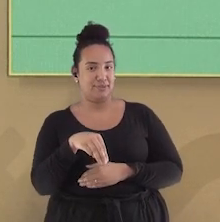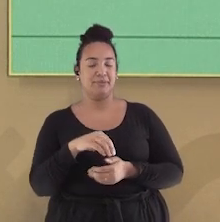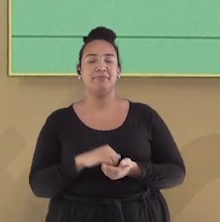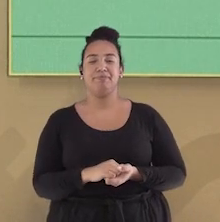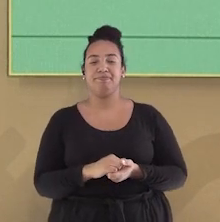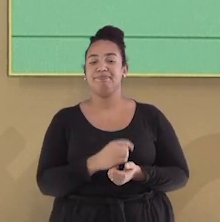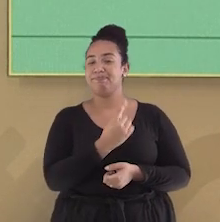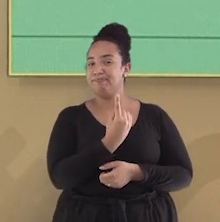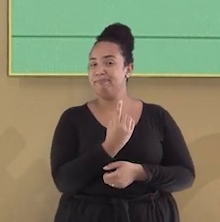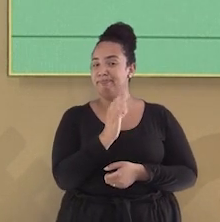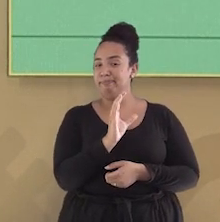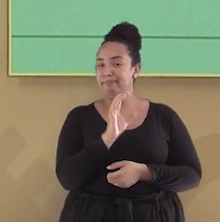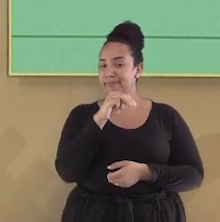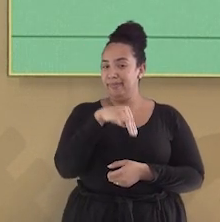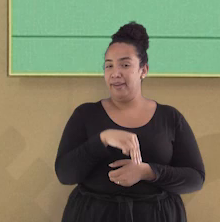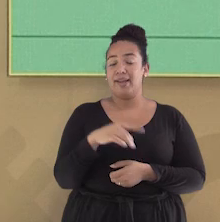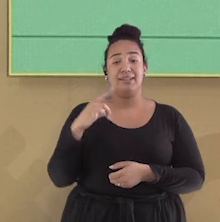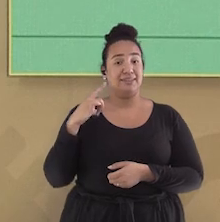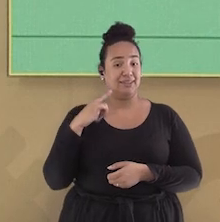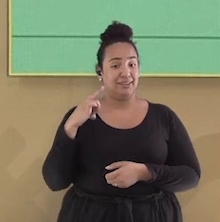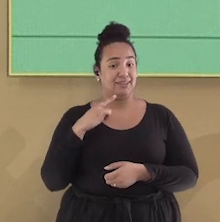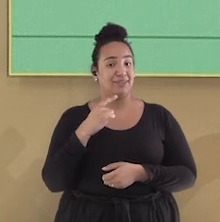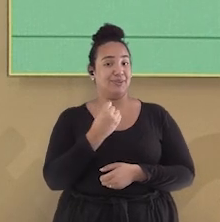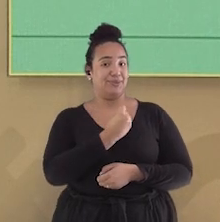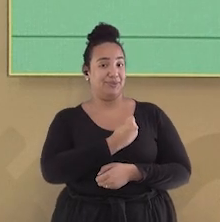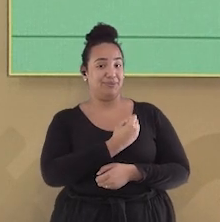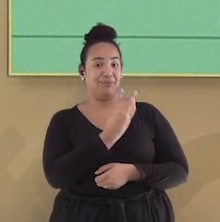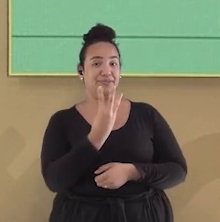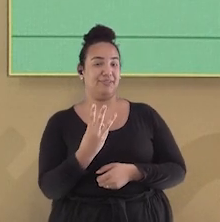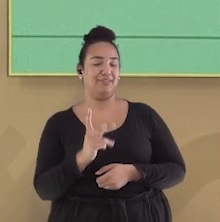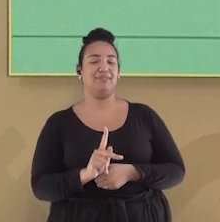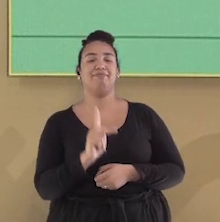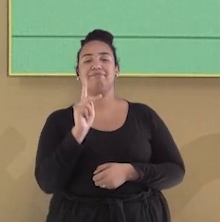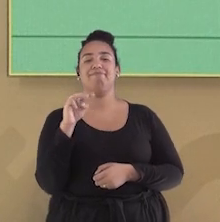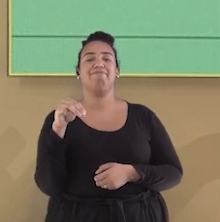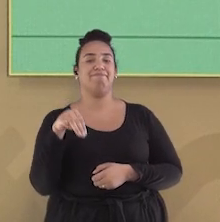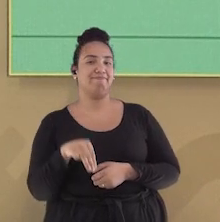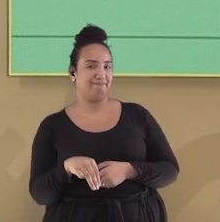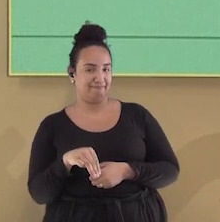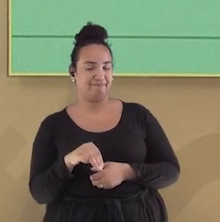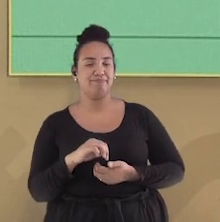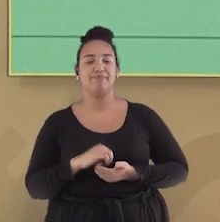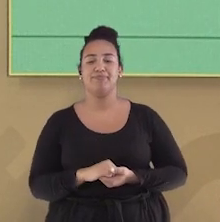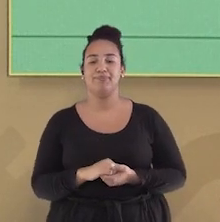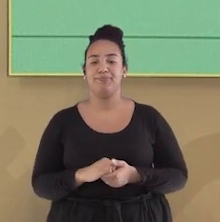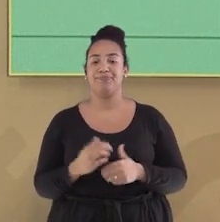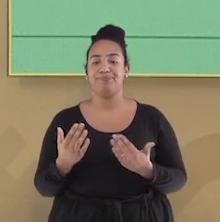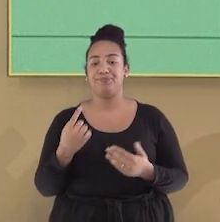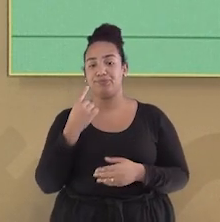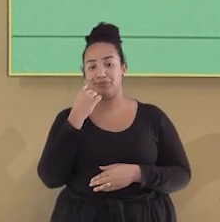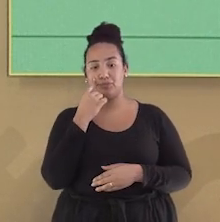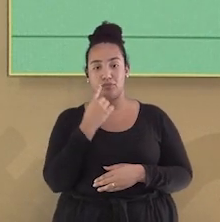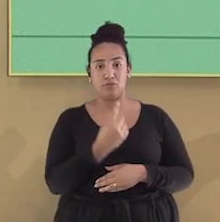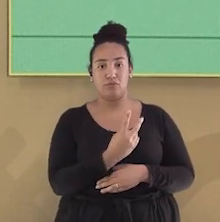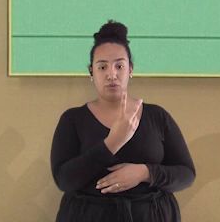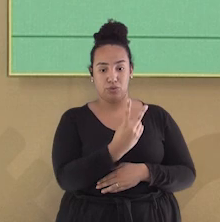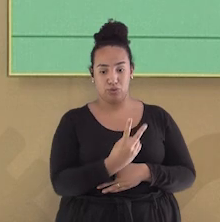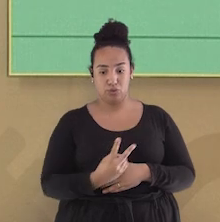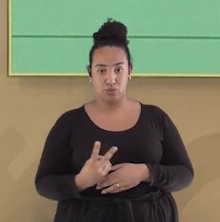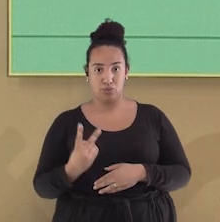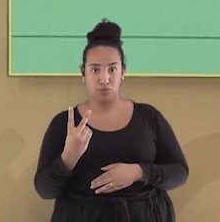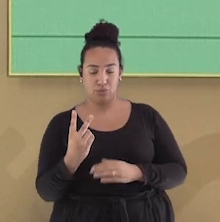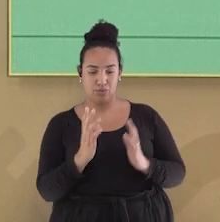a cada 1 centímetro, nós temos uma medida real de 3 quilômetros. Então, se contarmos